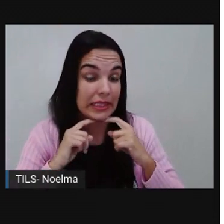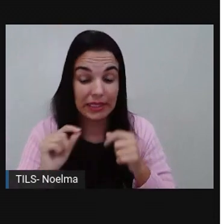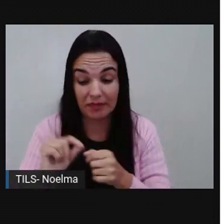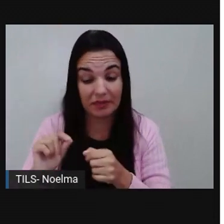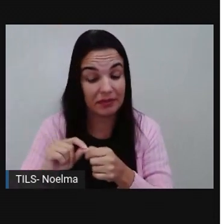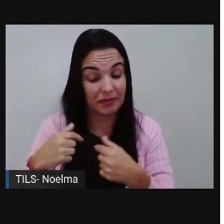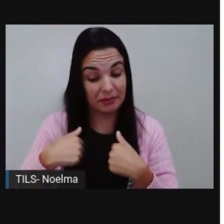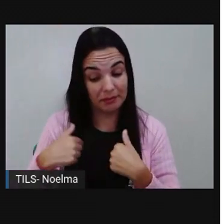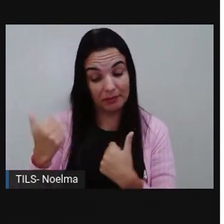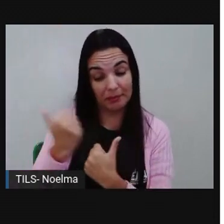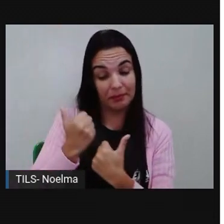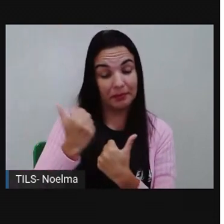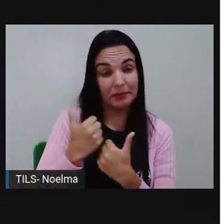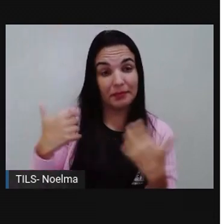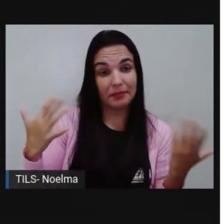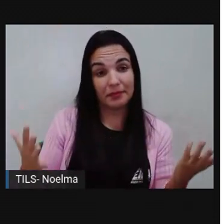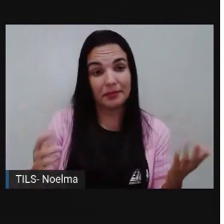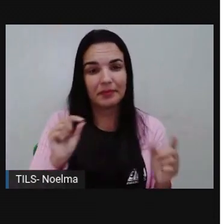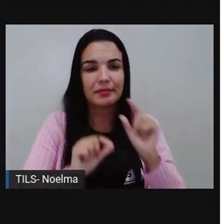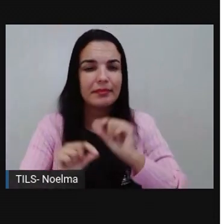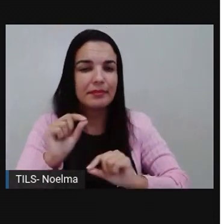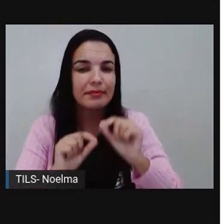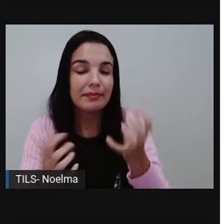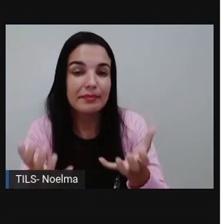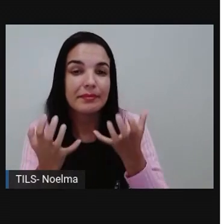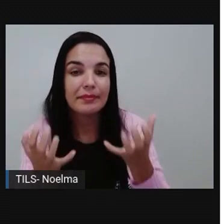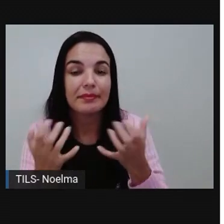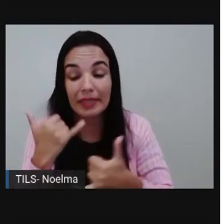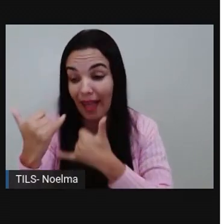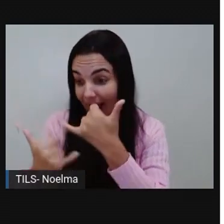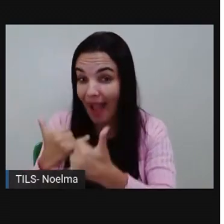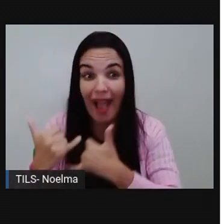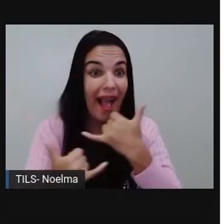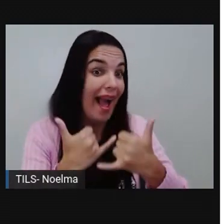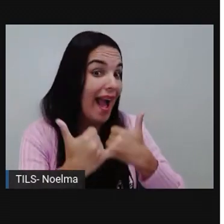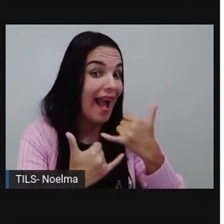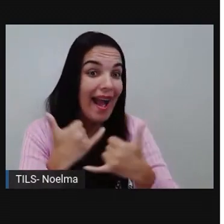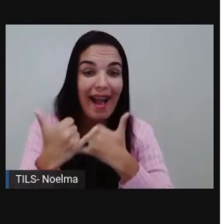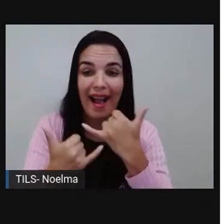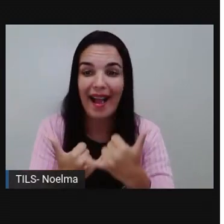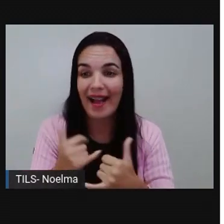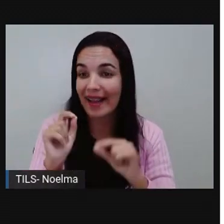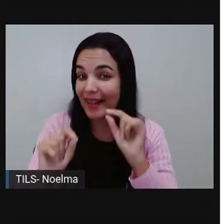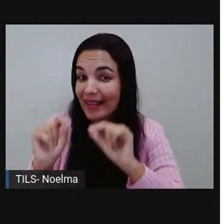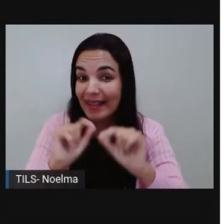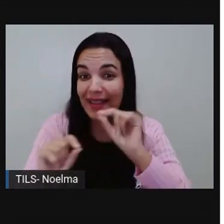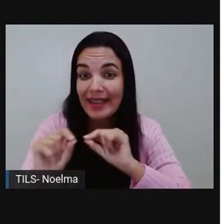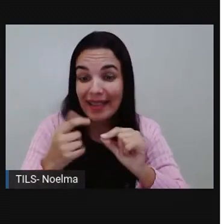mim. Quem vai querer brincar